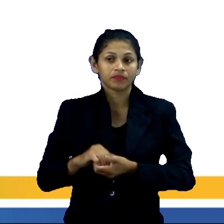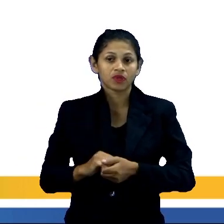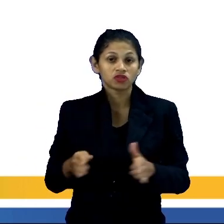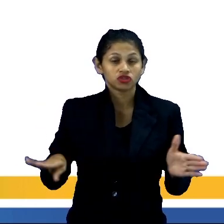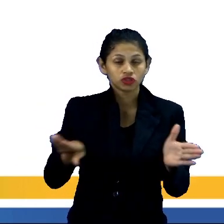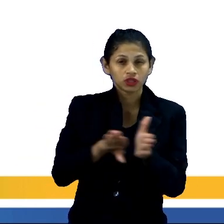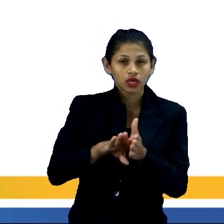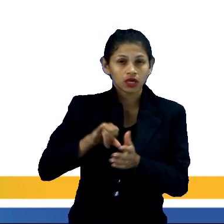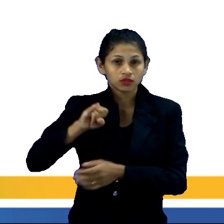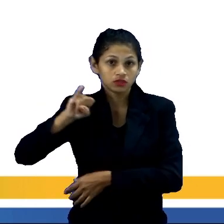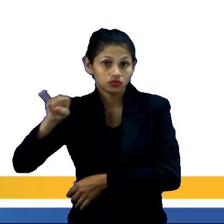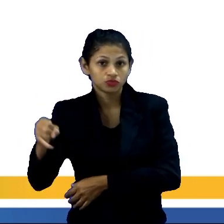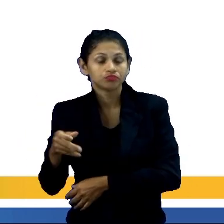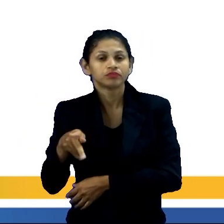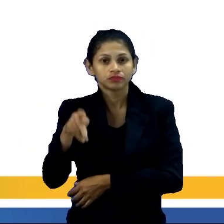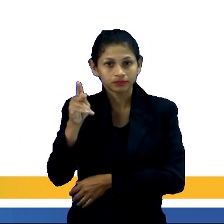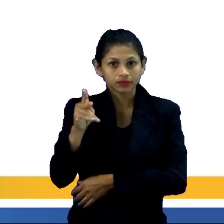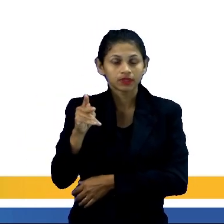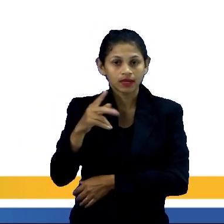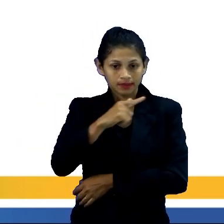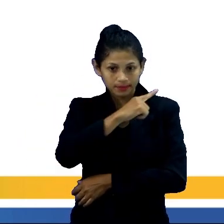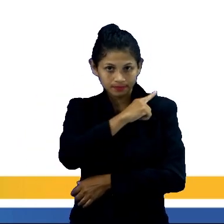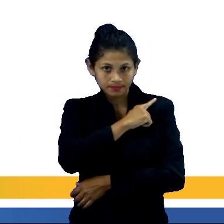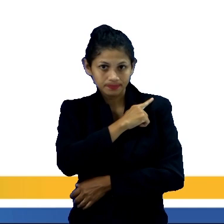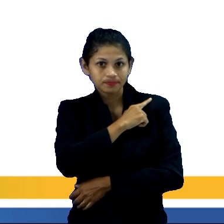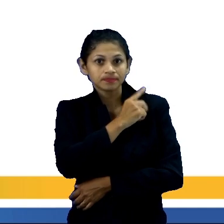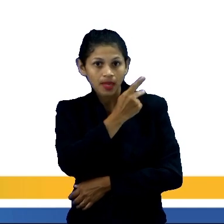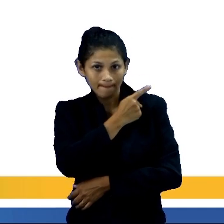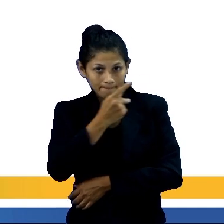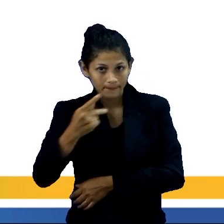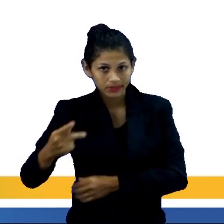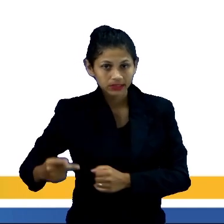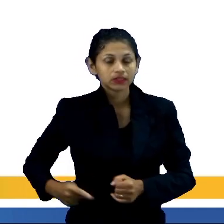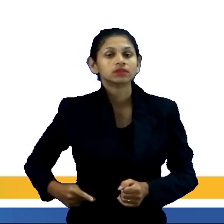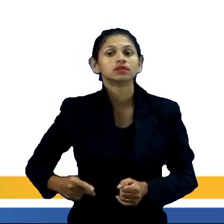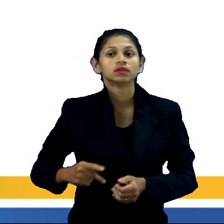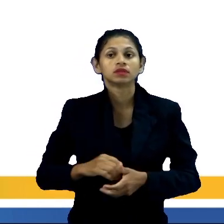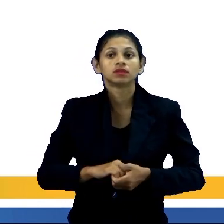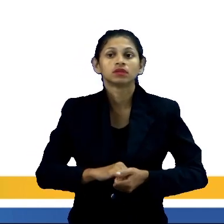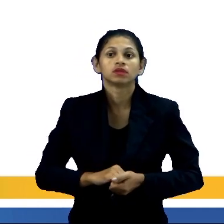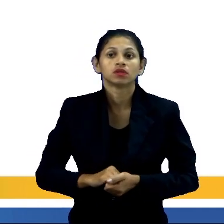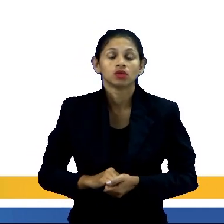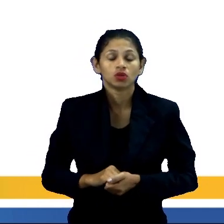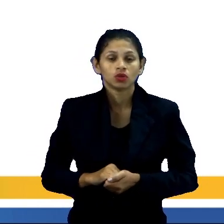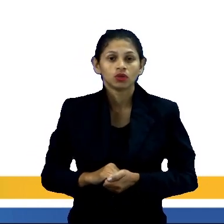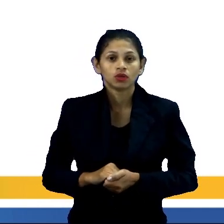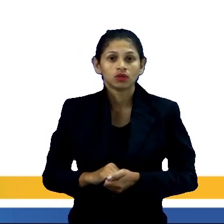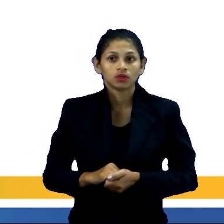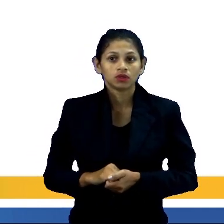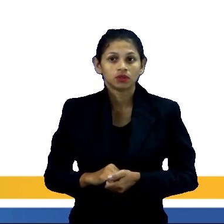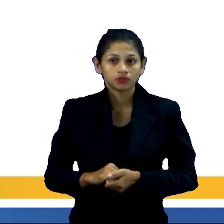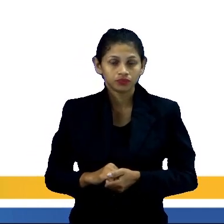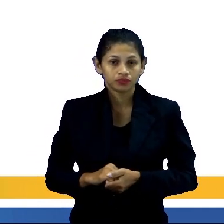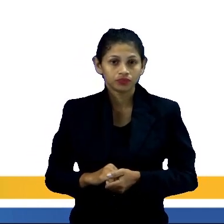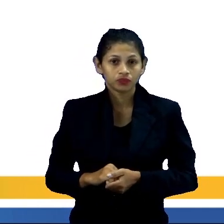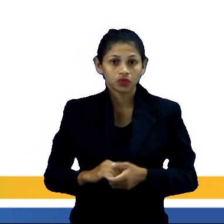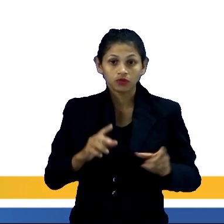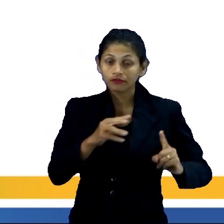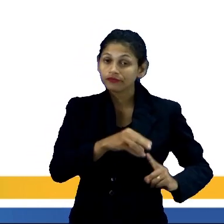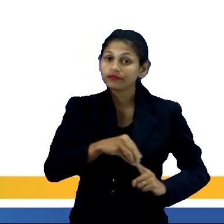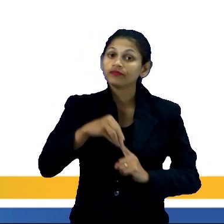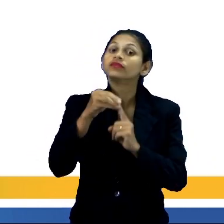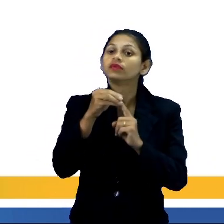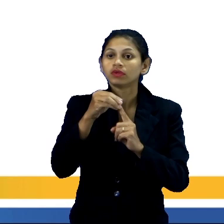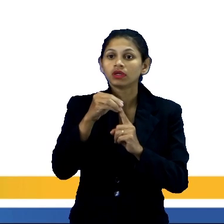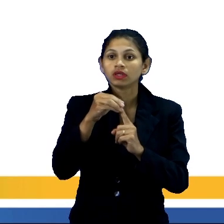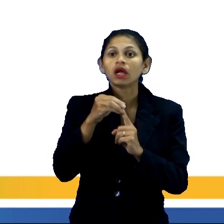presidência, né, houve muito crescimento na indústria de bens intermediários. O JK ele privilegiou a indústria